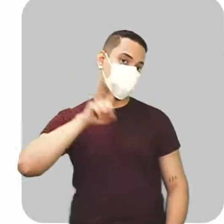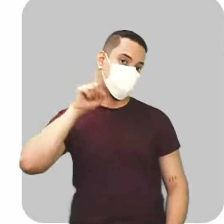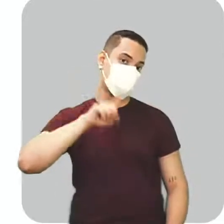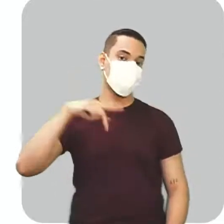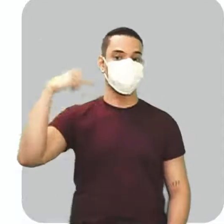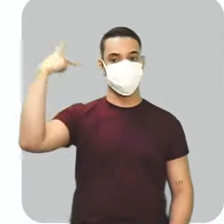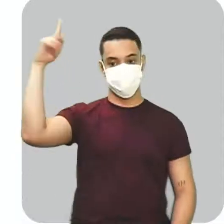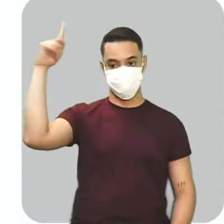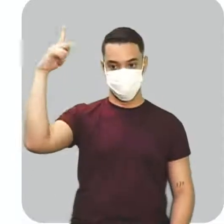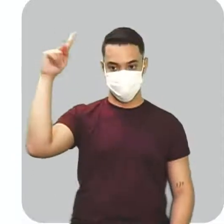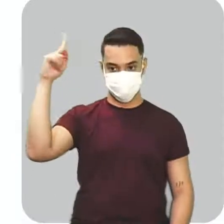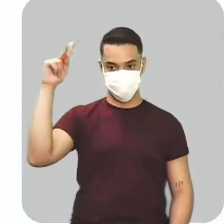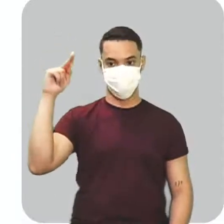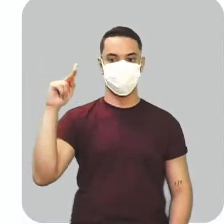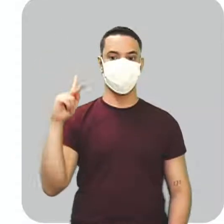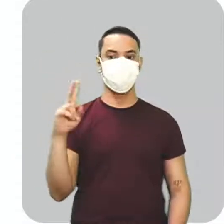entendeu?